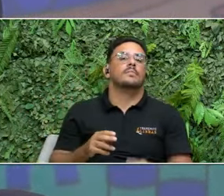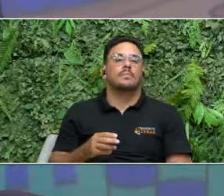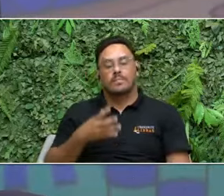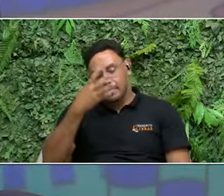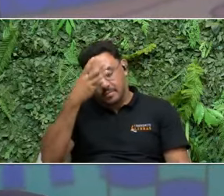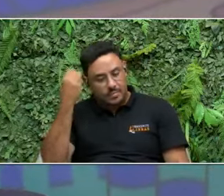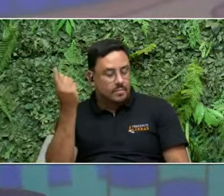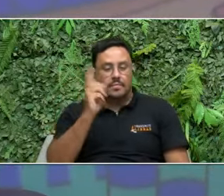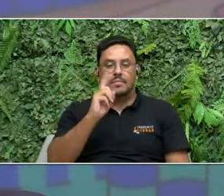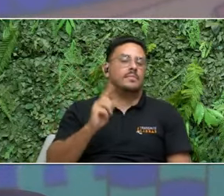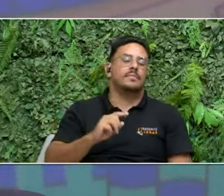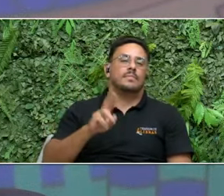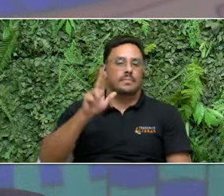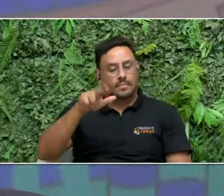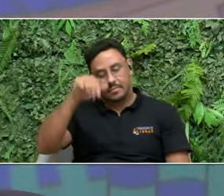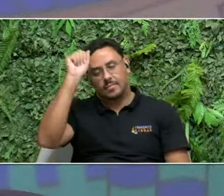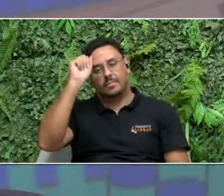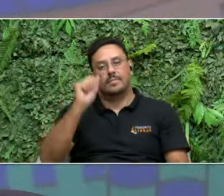não esquece